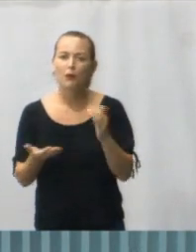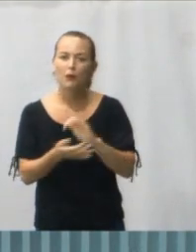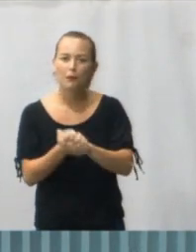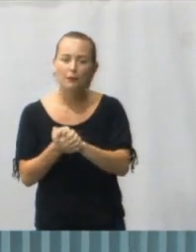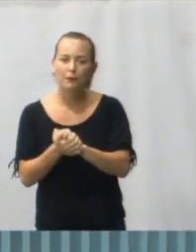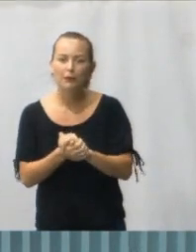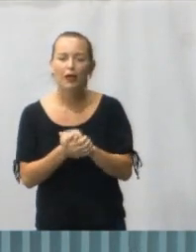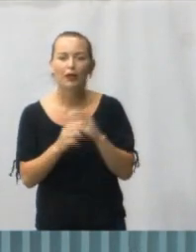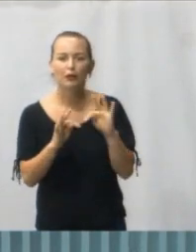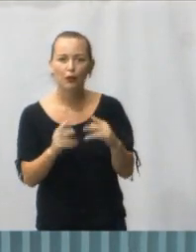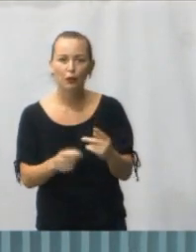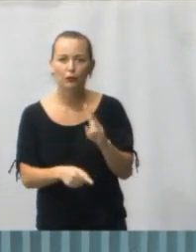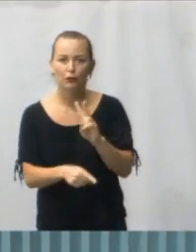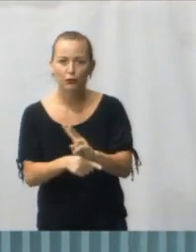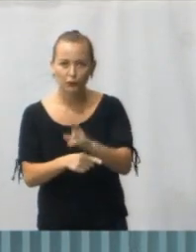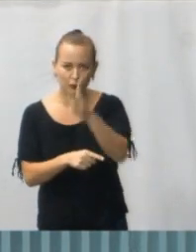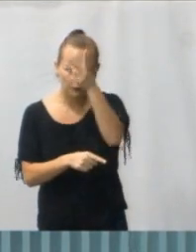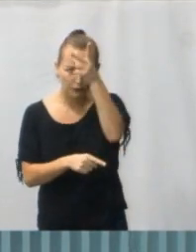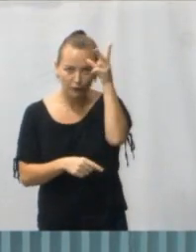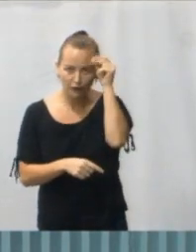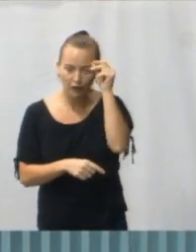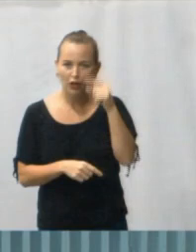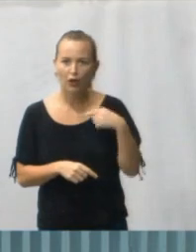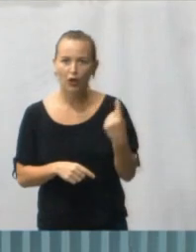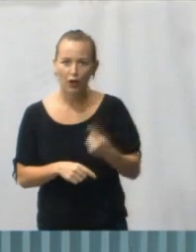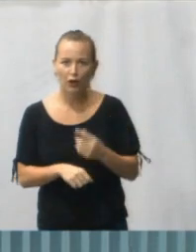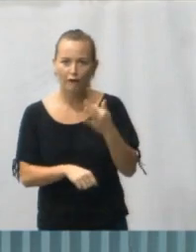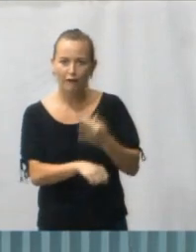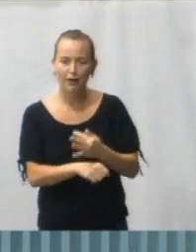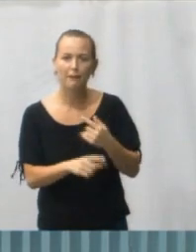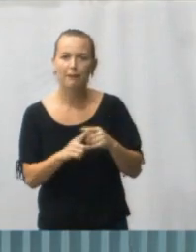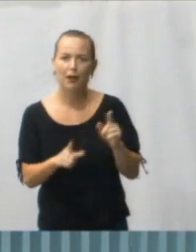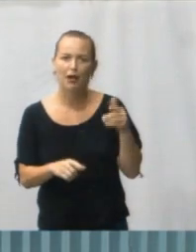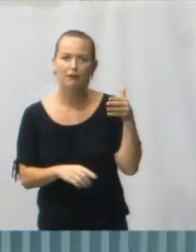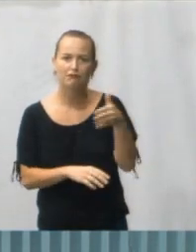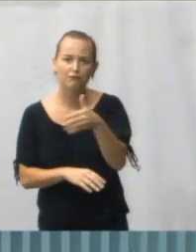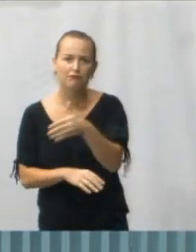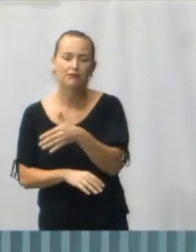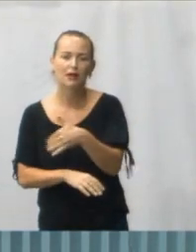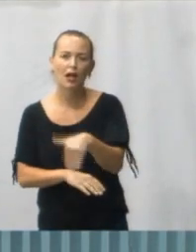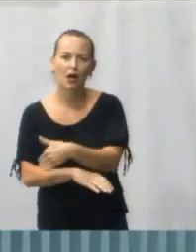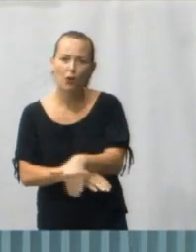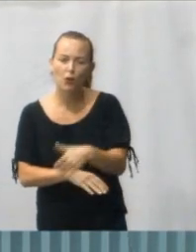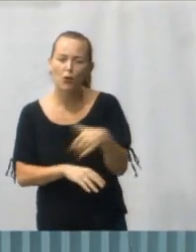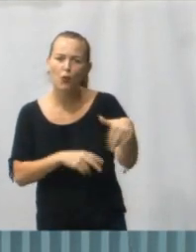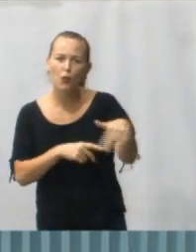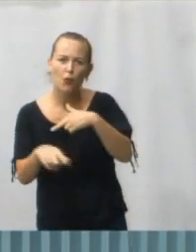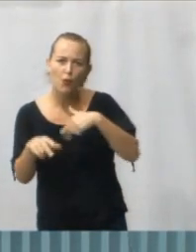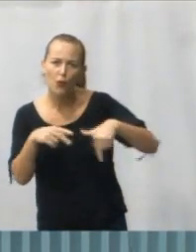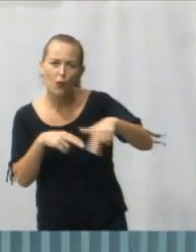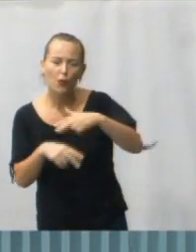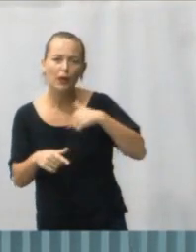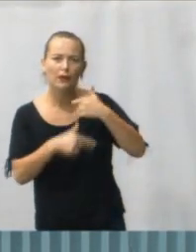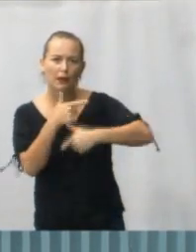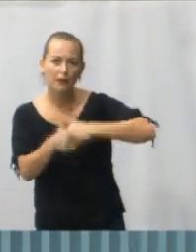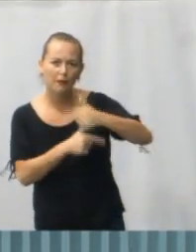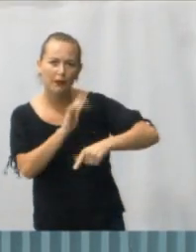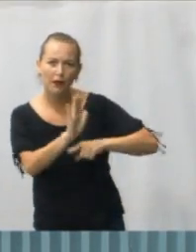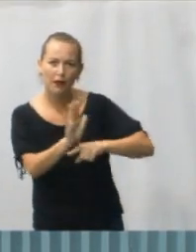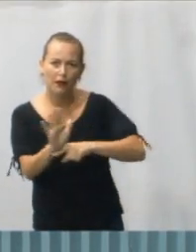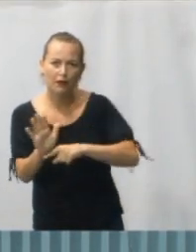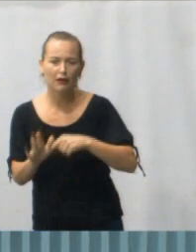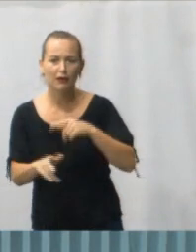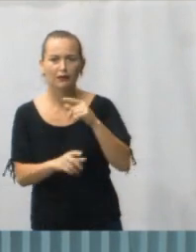recesso, estamos nas ruas todos os dias, vereador Varejão, trabalhando bastante em prol da sociedade capixaba. Além disso,